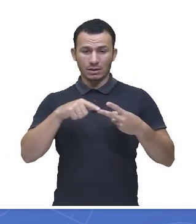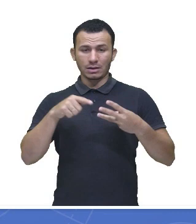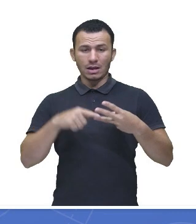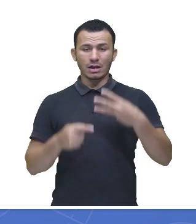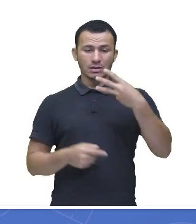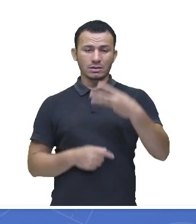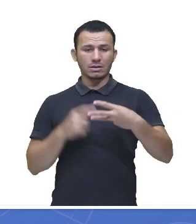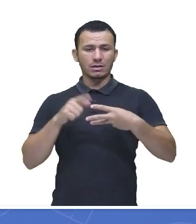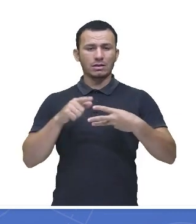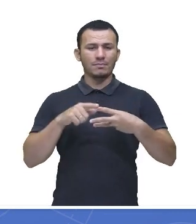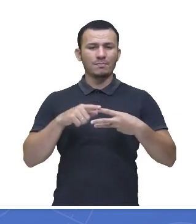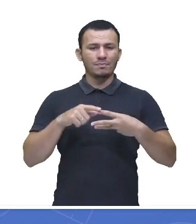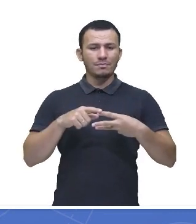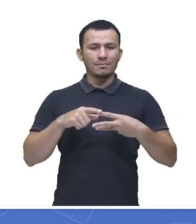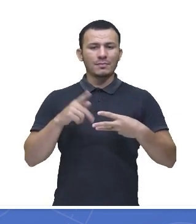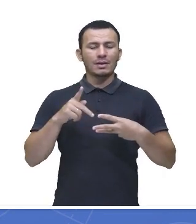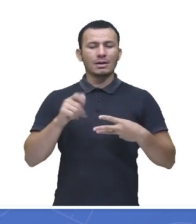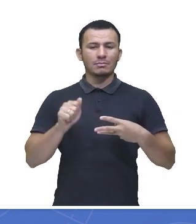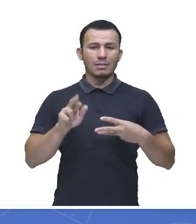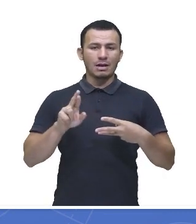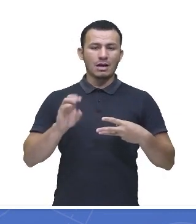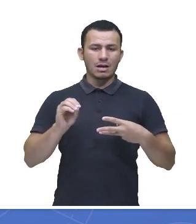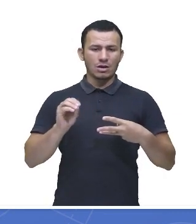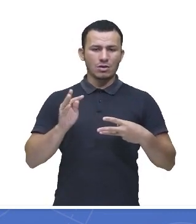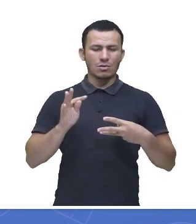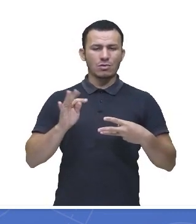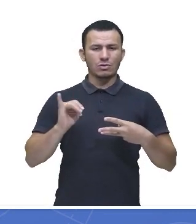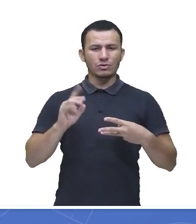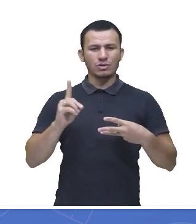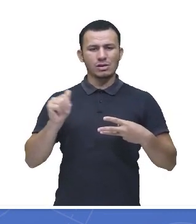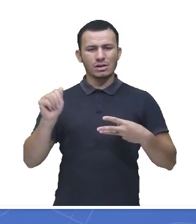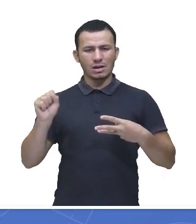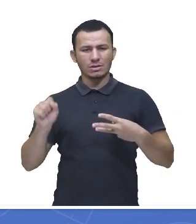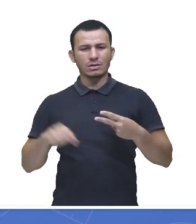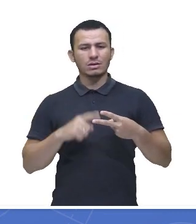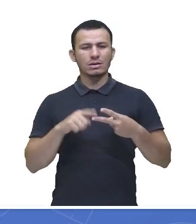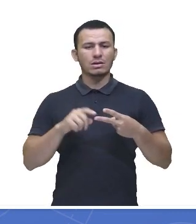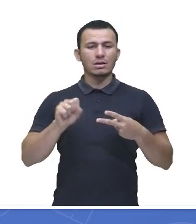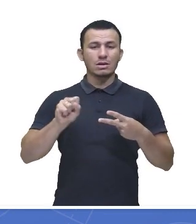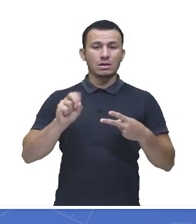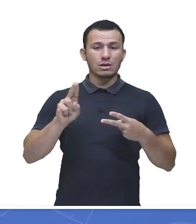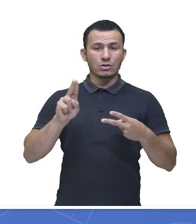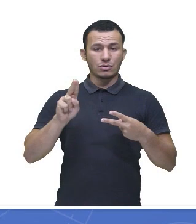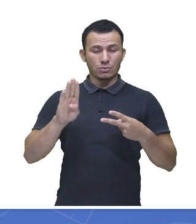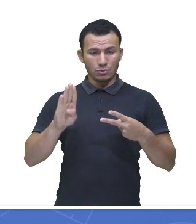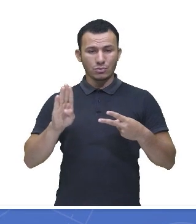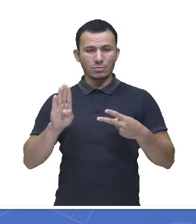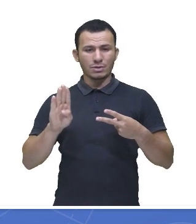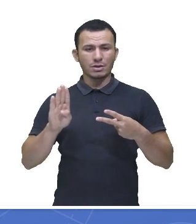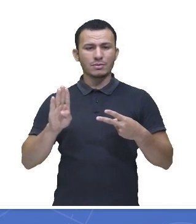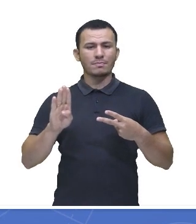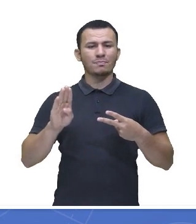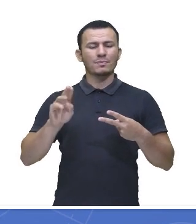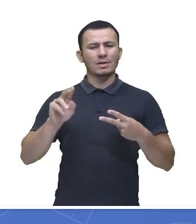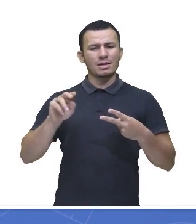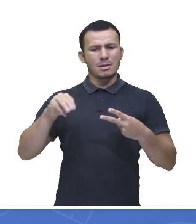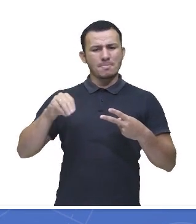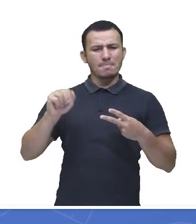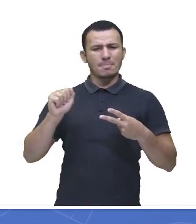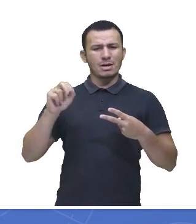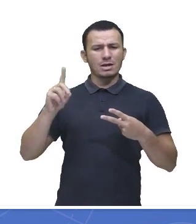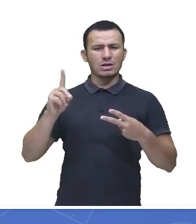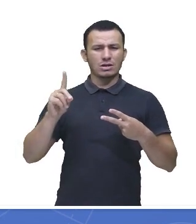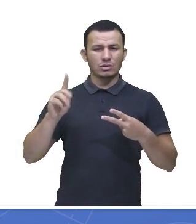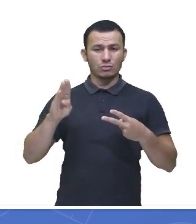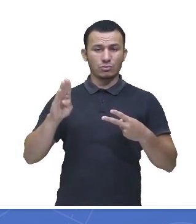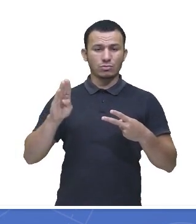parótidas, bem aqui, aí eu vou ter as sublinguais e as submandibulares, sublinguais e submandibulares. Elas vão